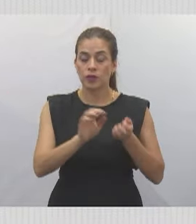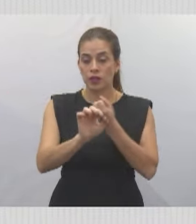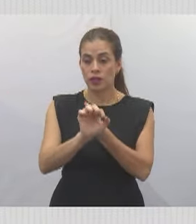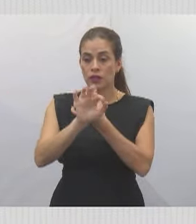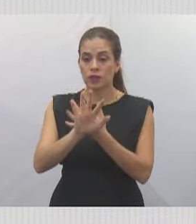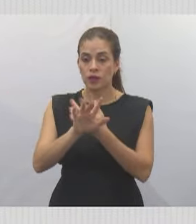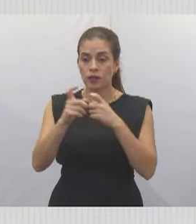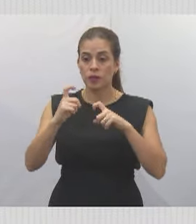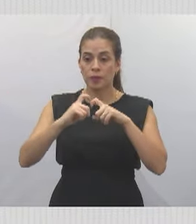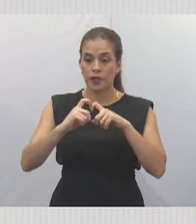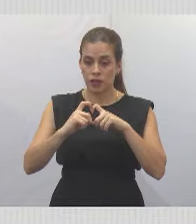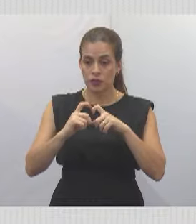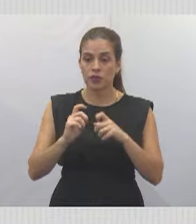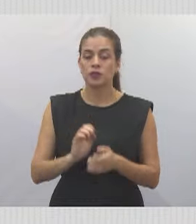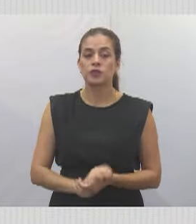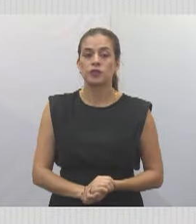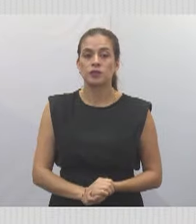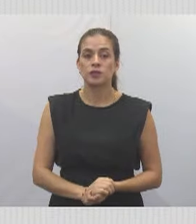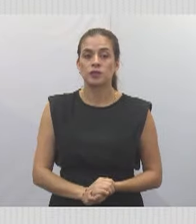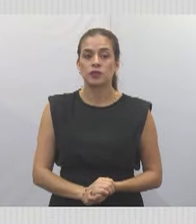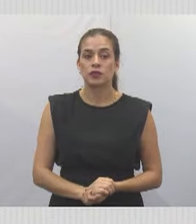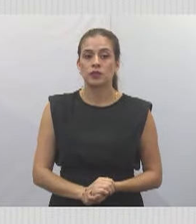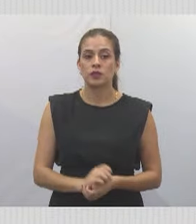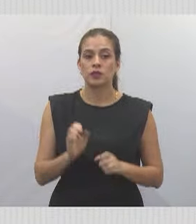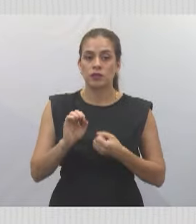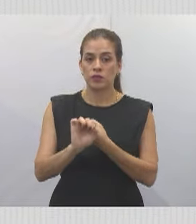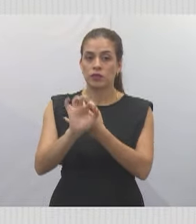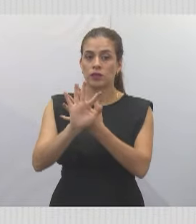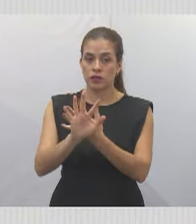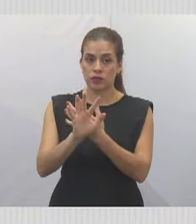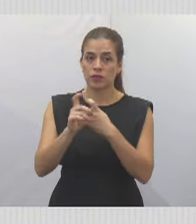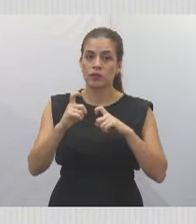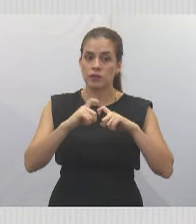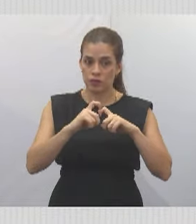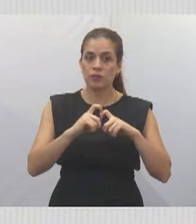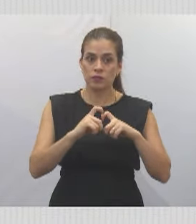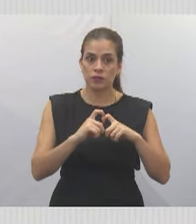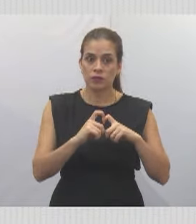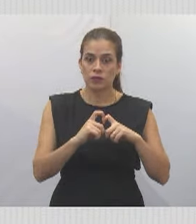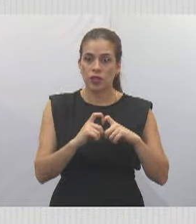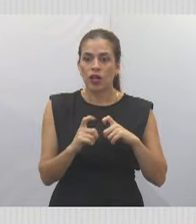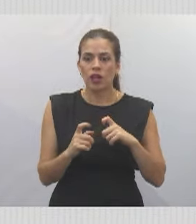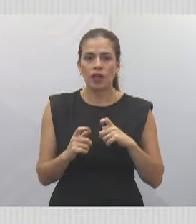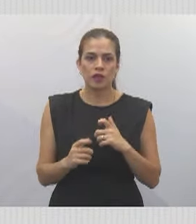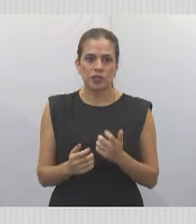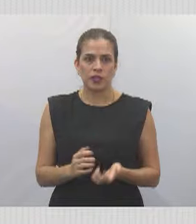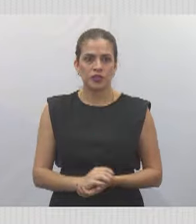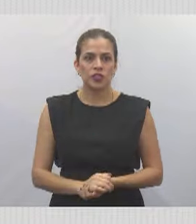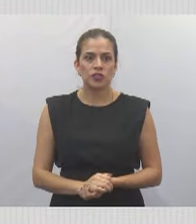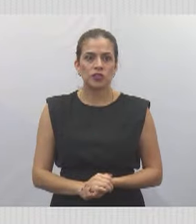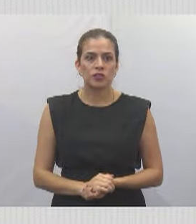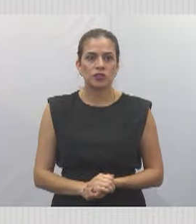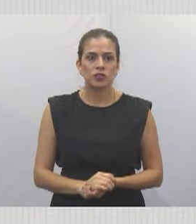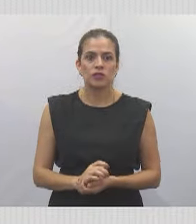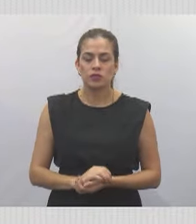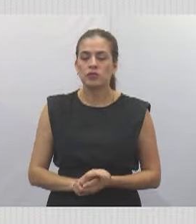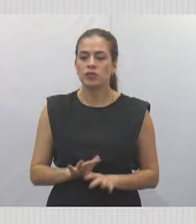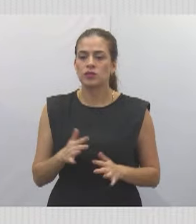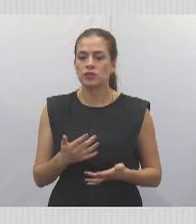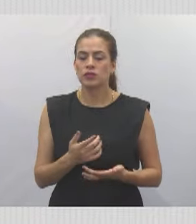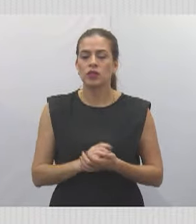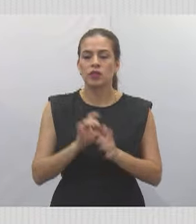teleconsultorias médicas, que é uma modalidade de telesaúde, telemedicina, que a gente vem investindo muito na atenção especializada.